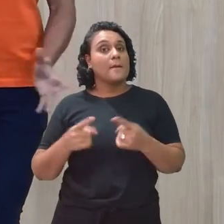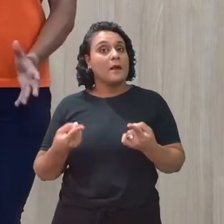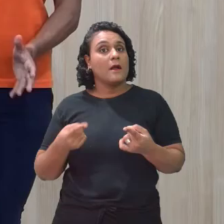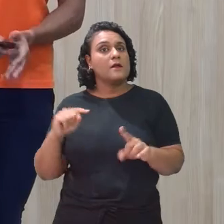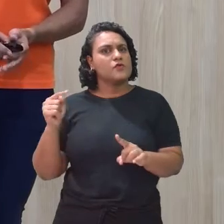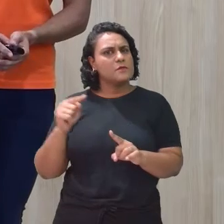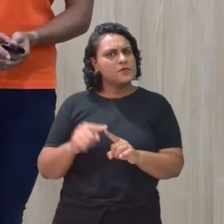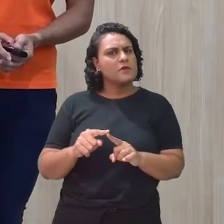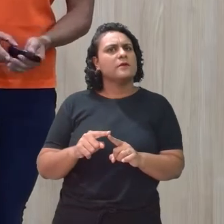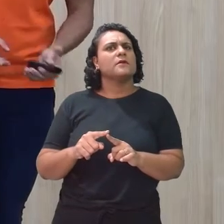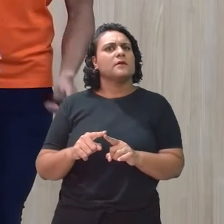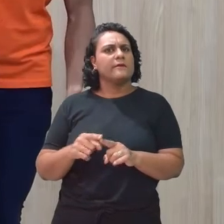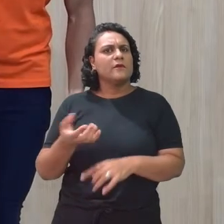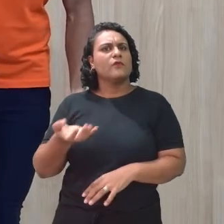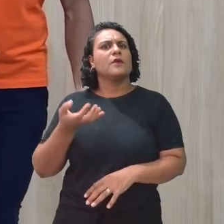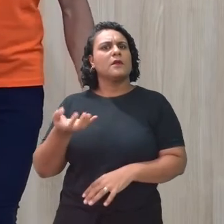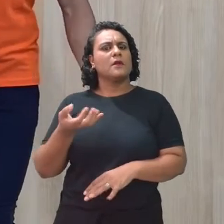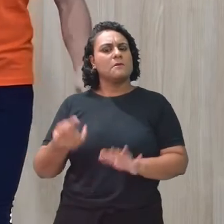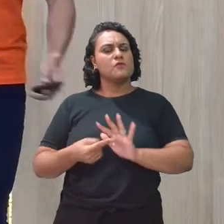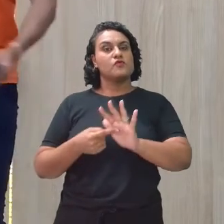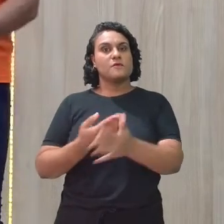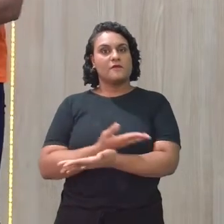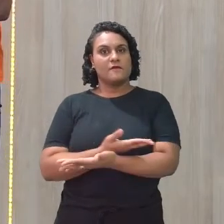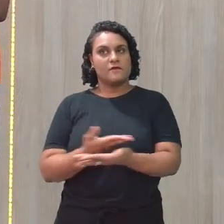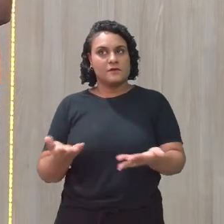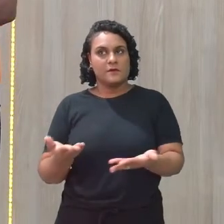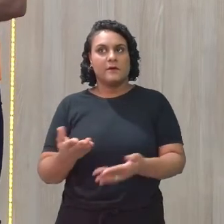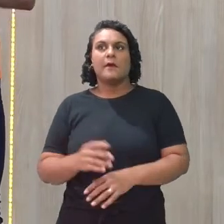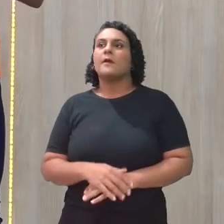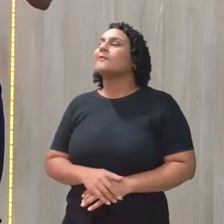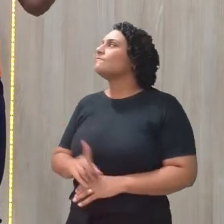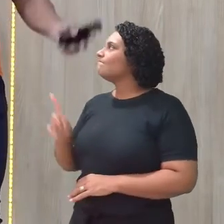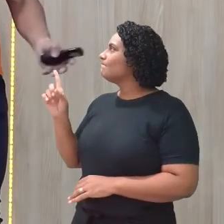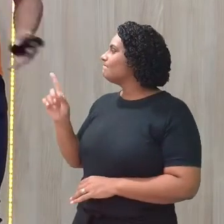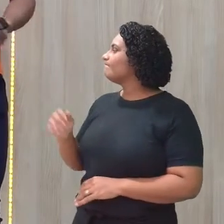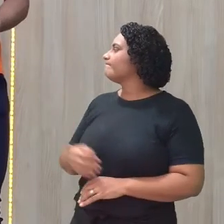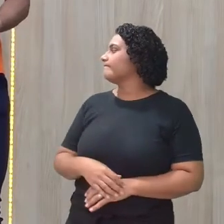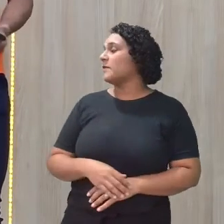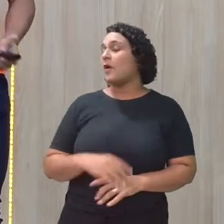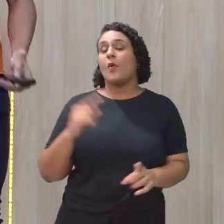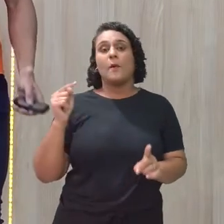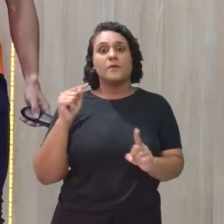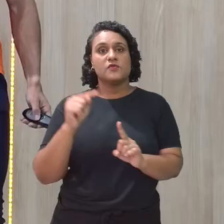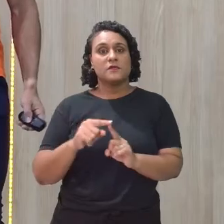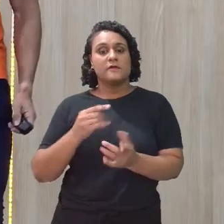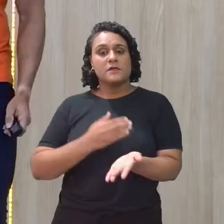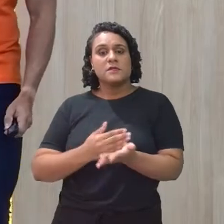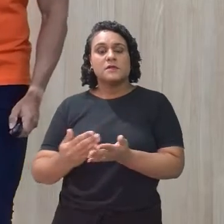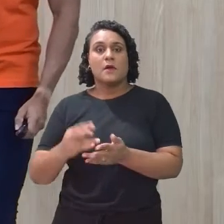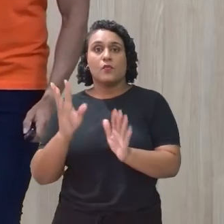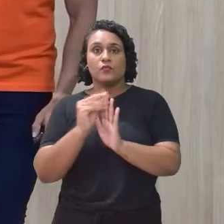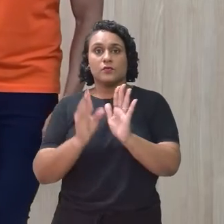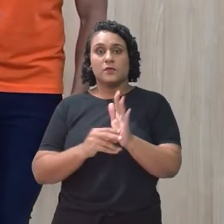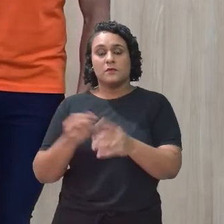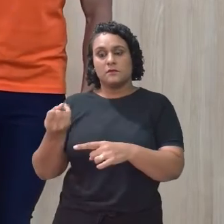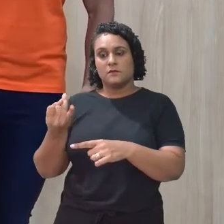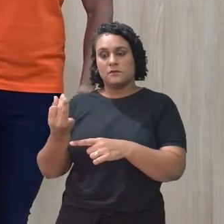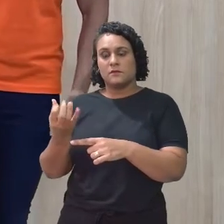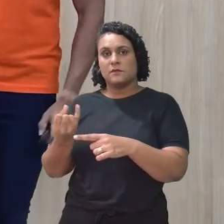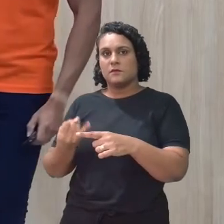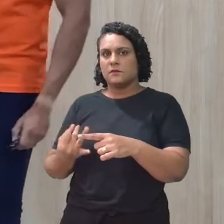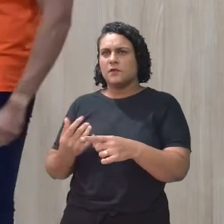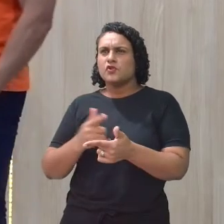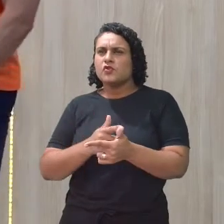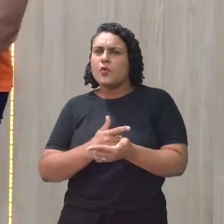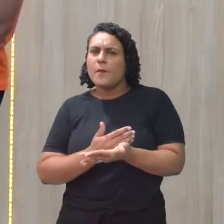a ideia que a gente queria passar para vocês, certo? Da ideia aí inicial de fração, tá? Quando a gente começa a